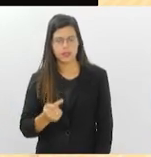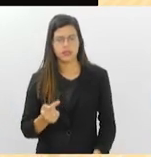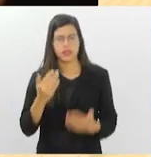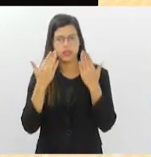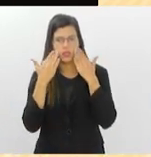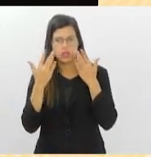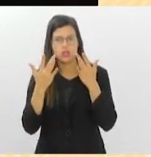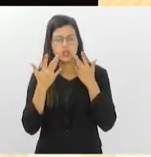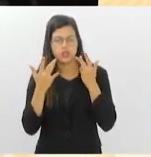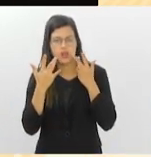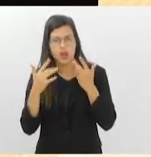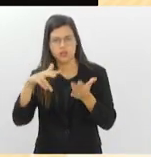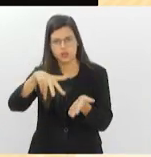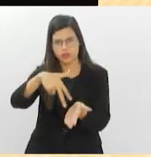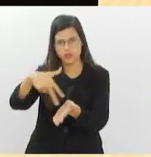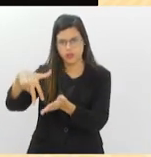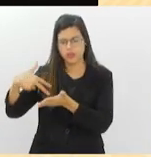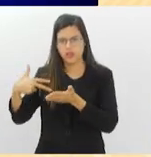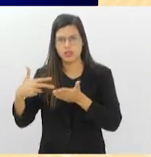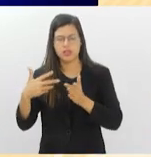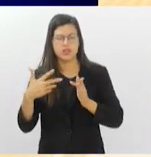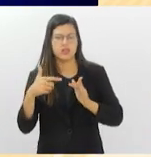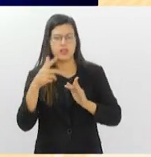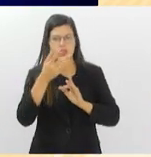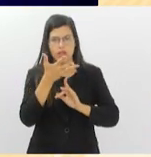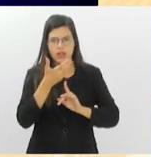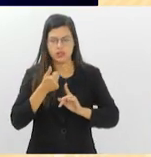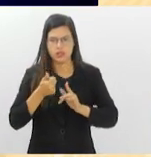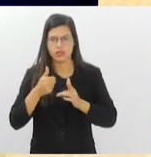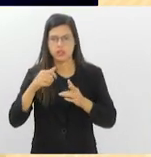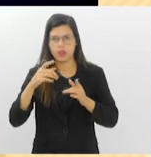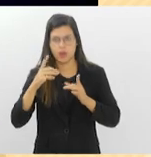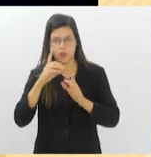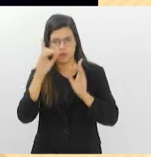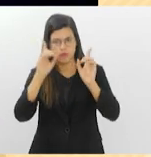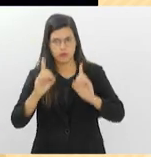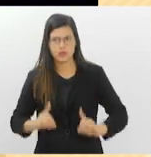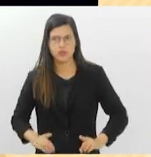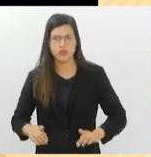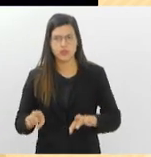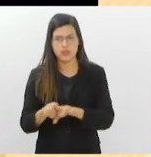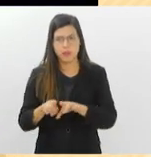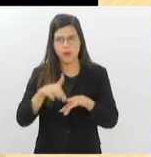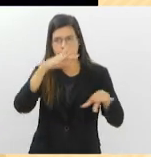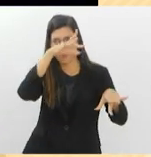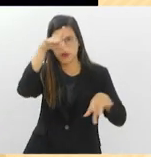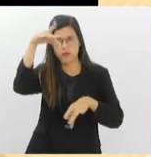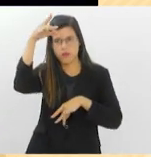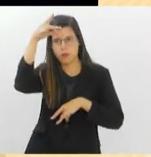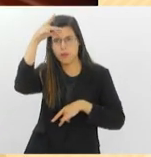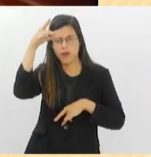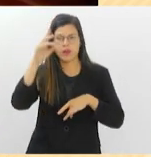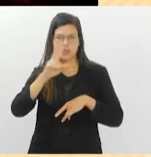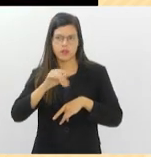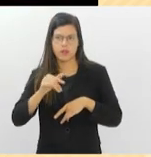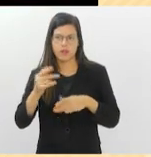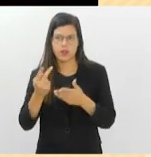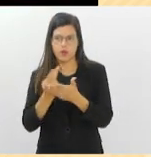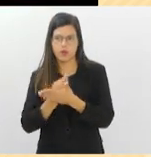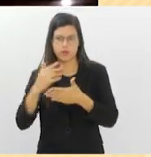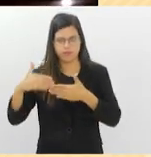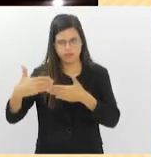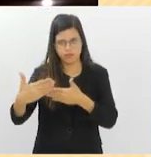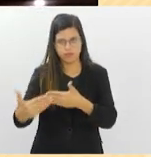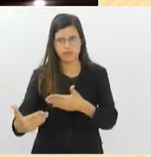teatro e dança de artistas com deficiência e uma vídeo instalação performática que vai ficar aberta durante todo o festival a